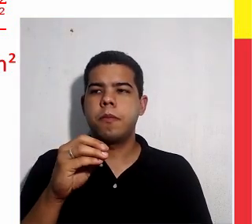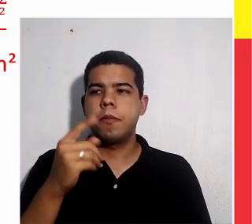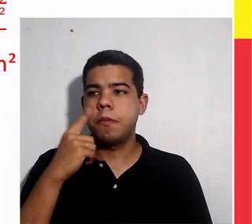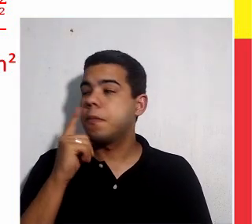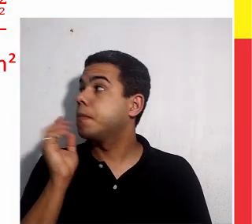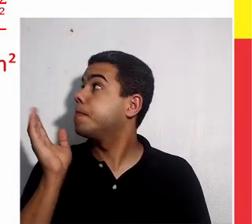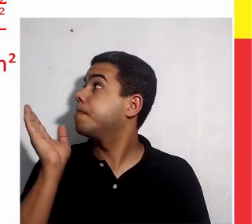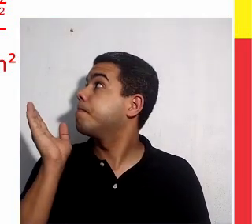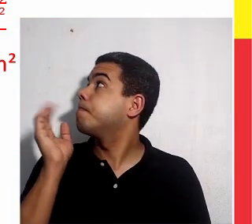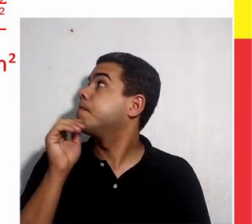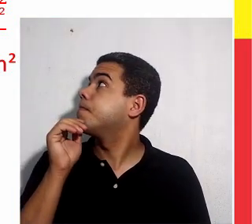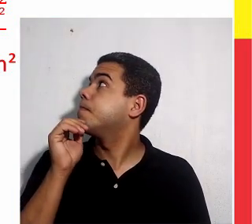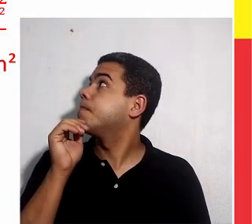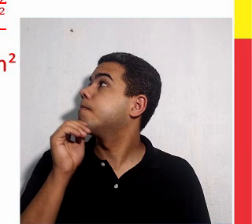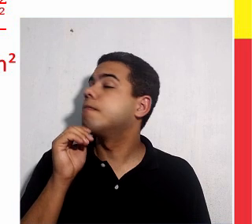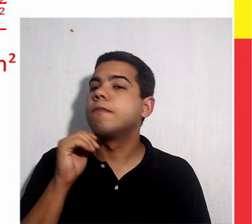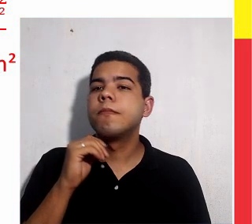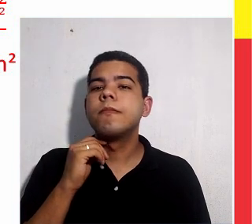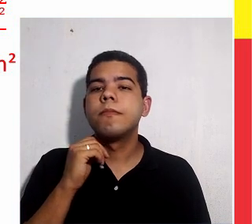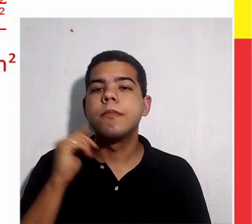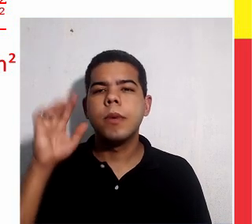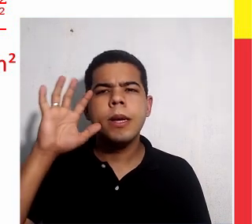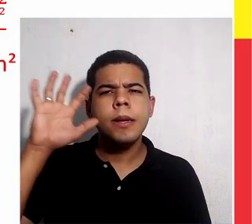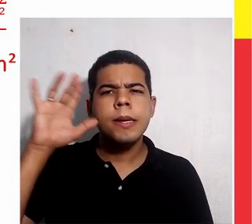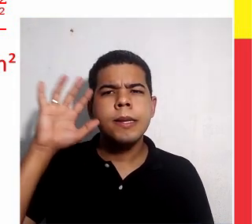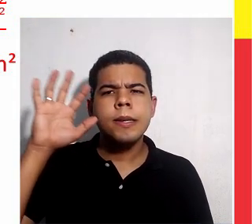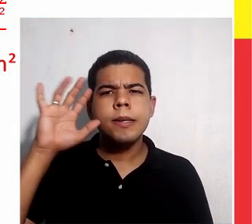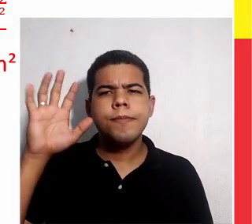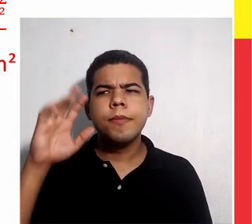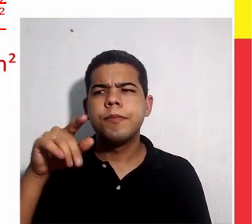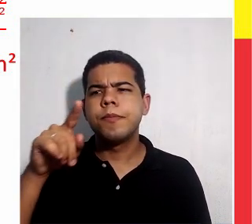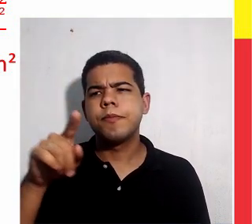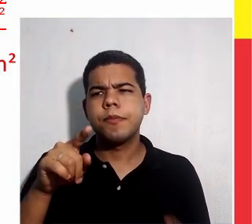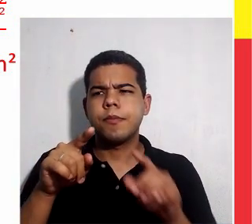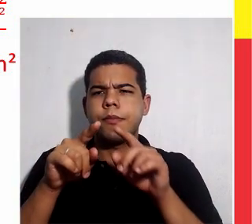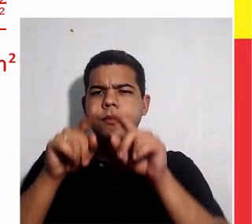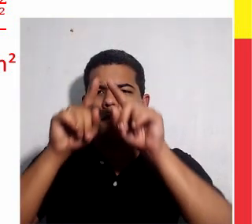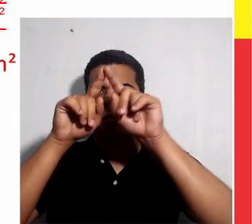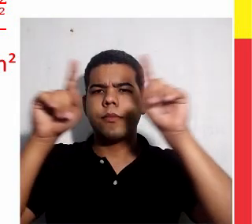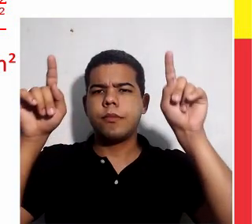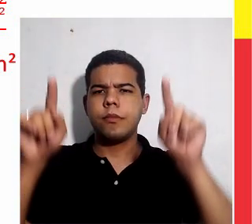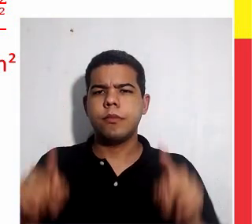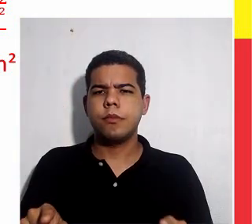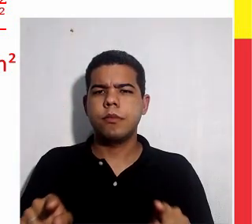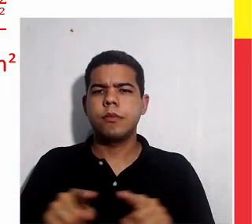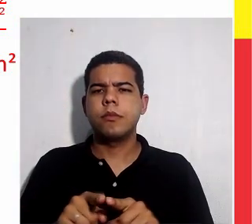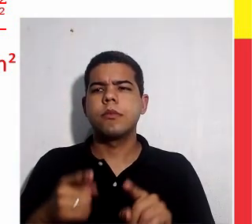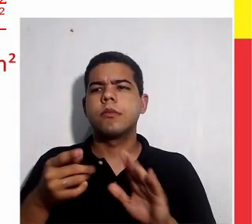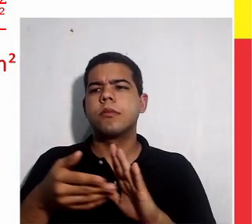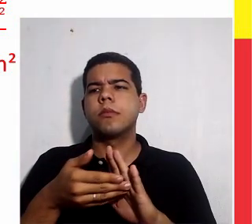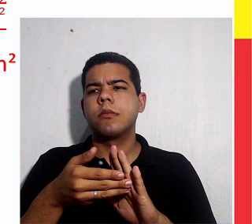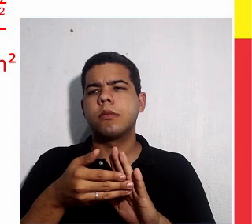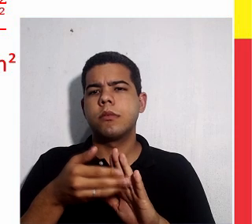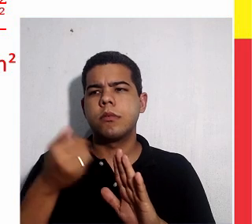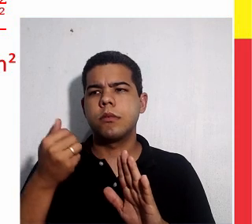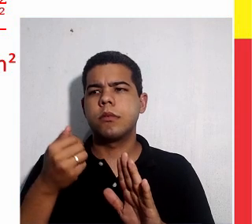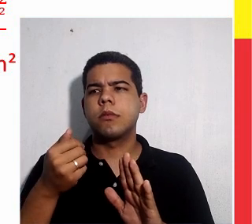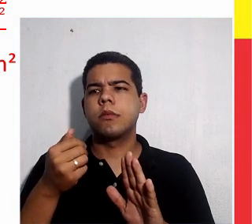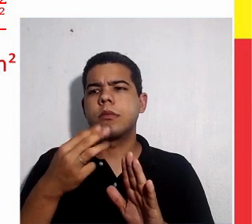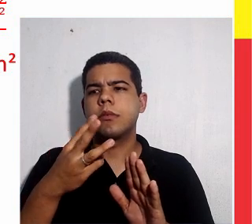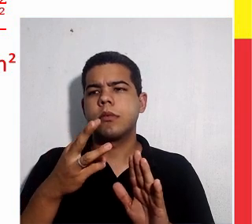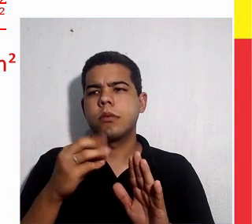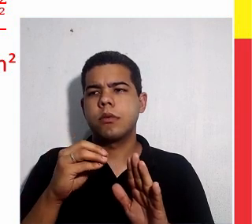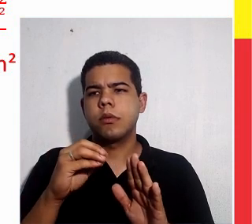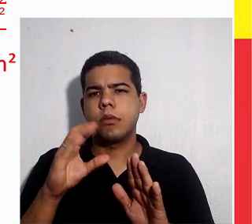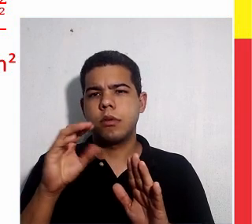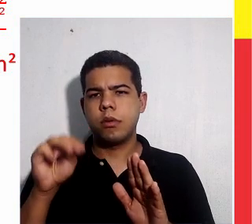centímetros quadrados. Agora imagine, desse retângulo que você tem, você está retirando